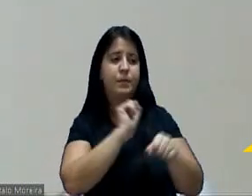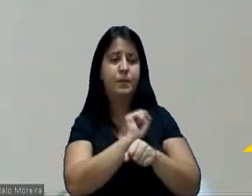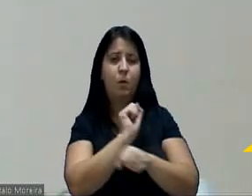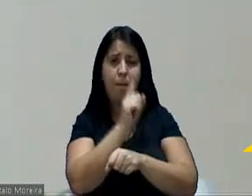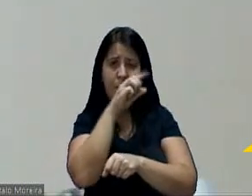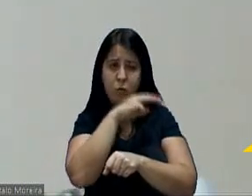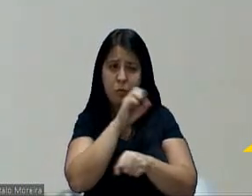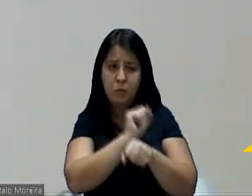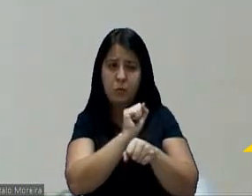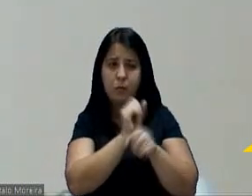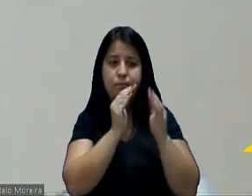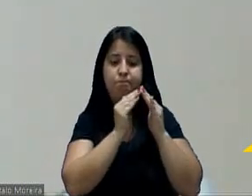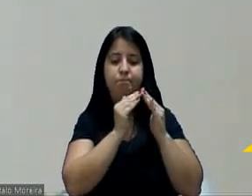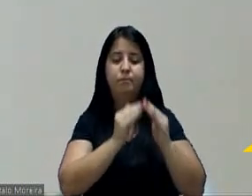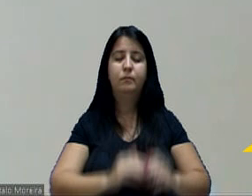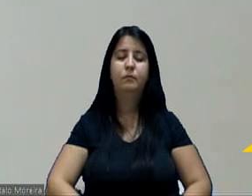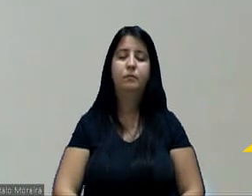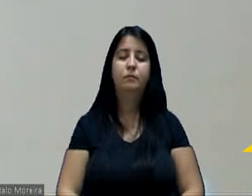presidente.